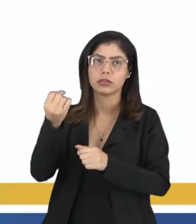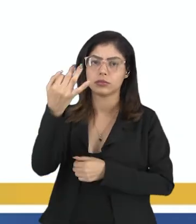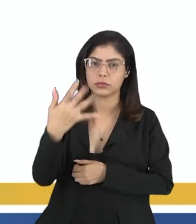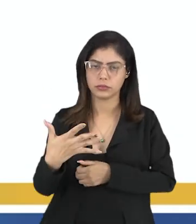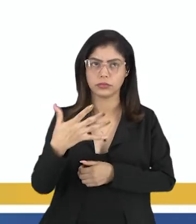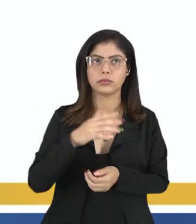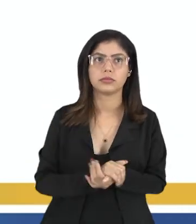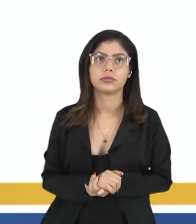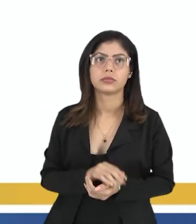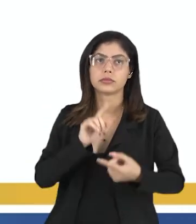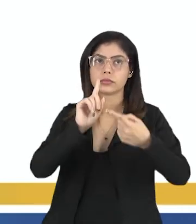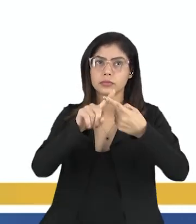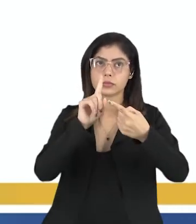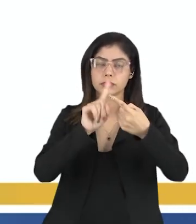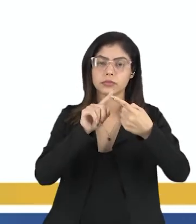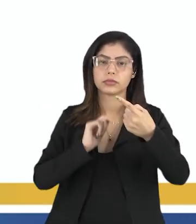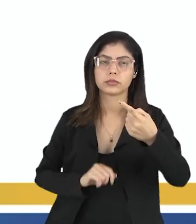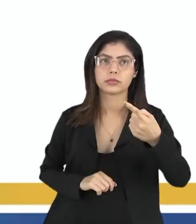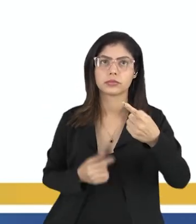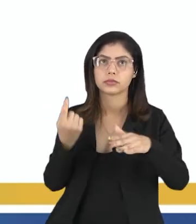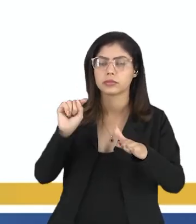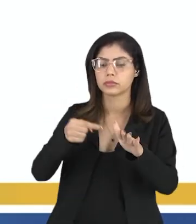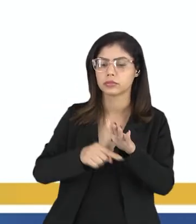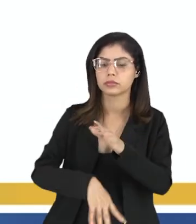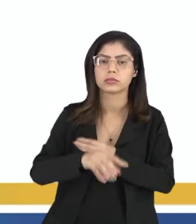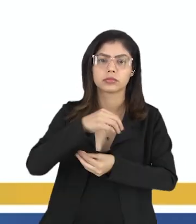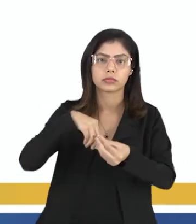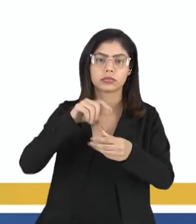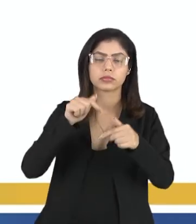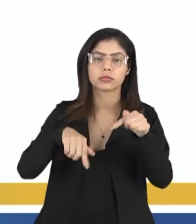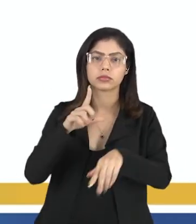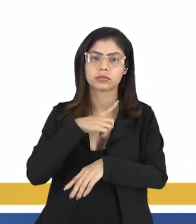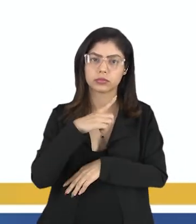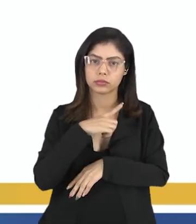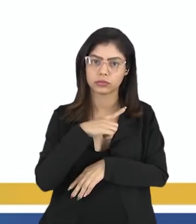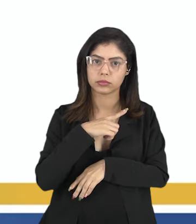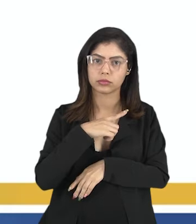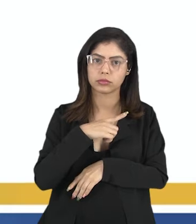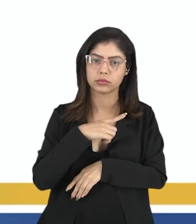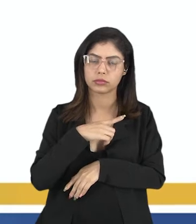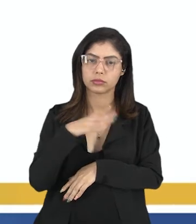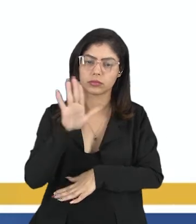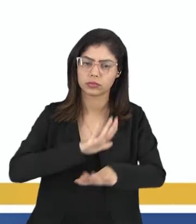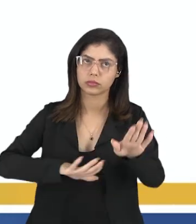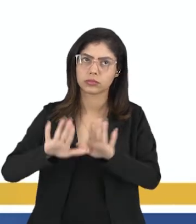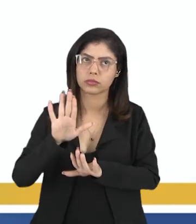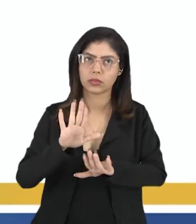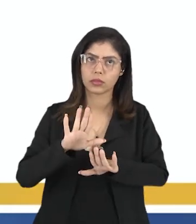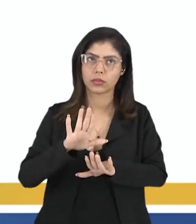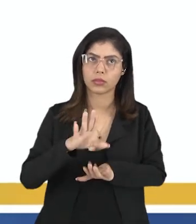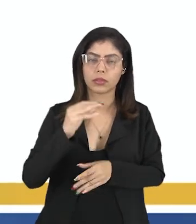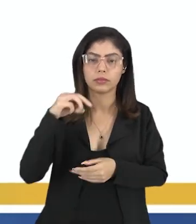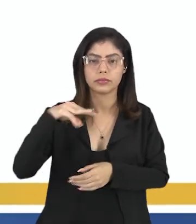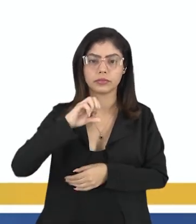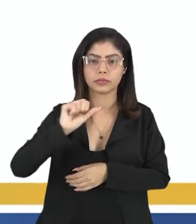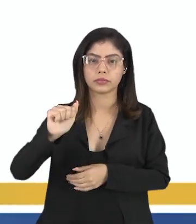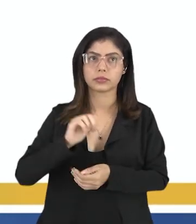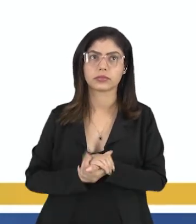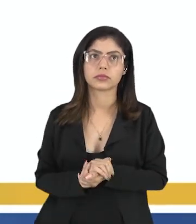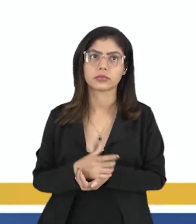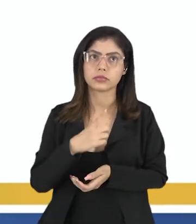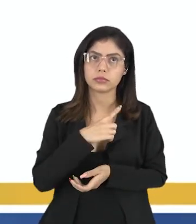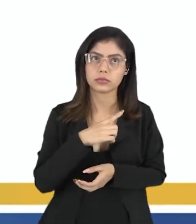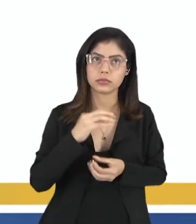seguintes afirmações. Dentro de uma reação química, ocorre a conservação da massa? Dentro de